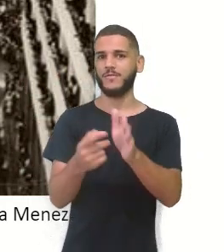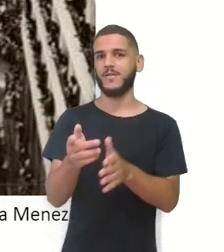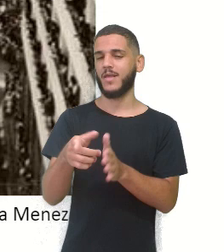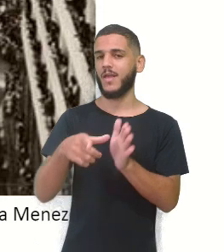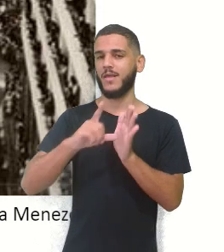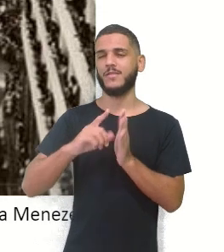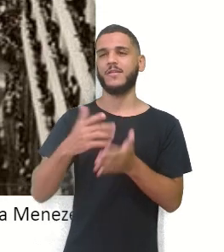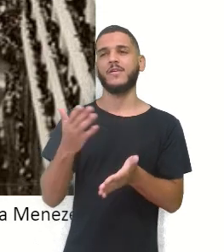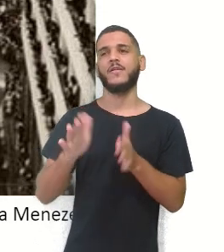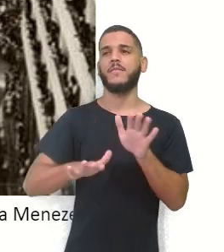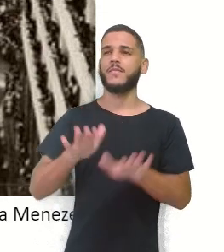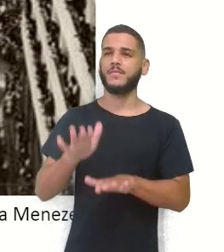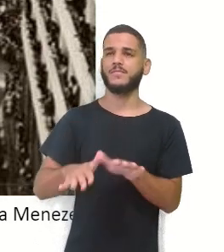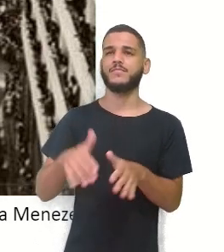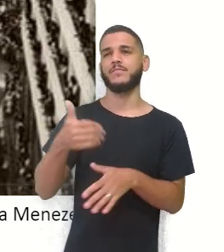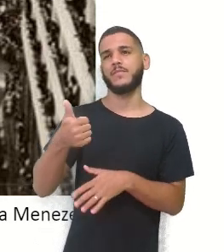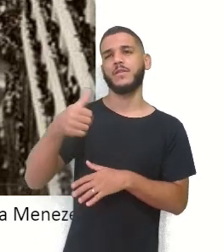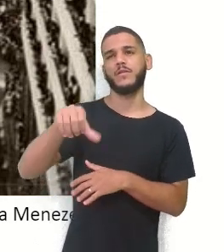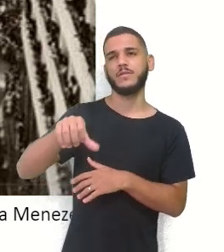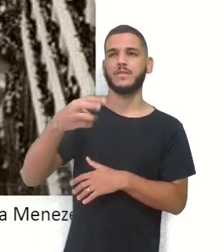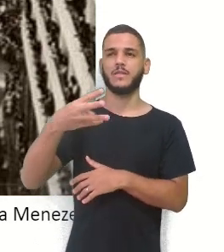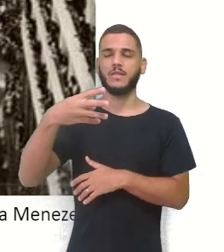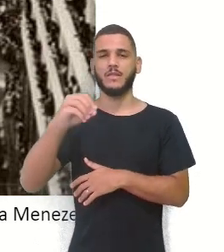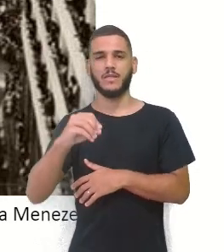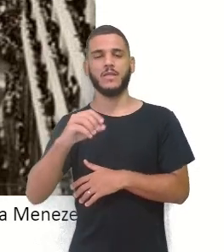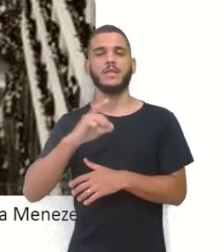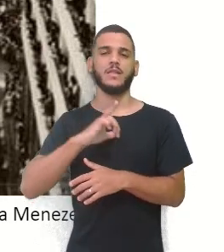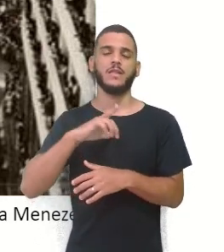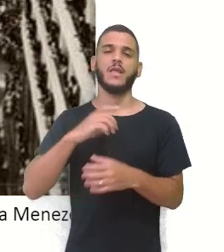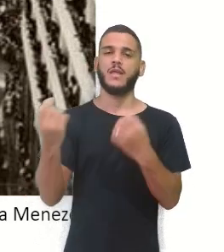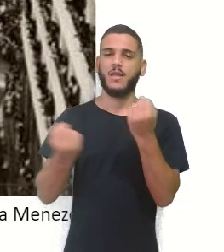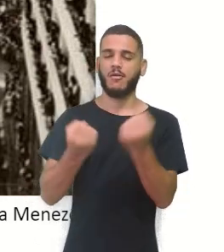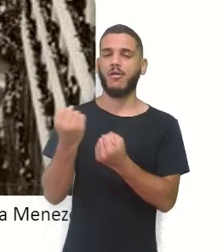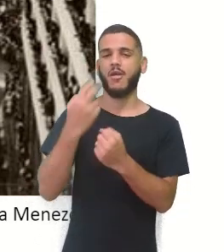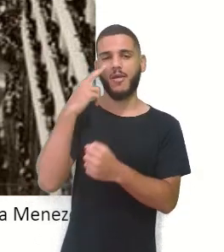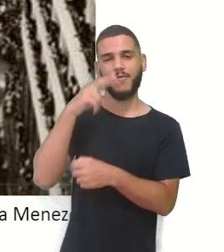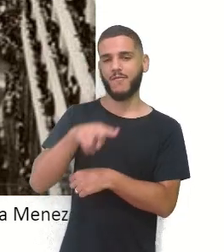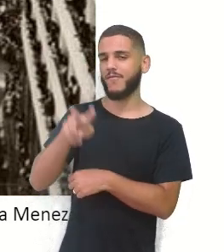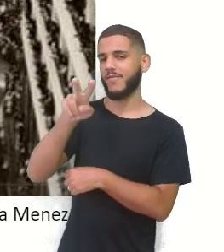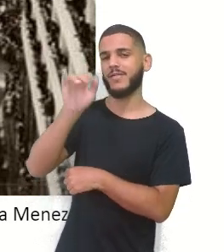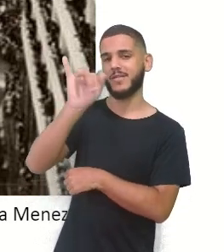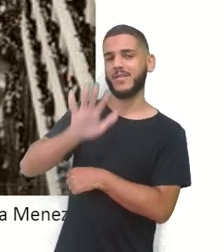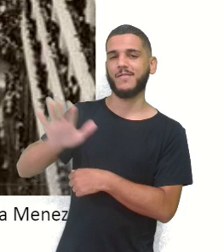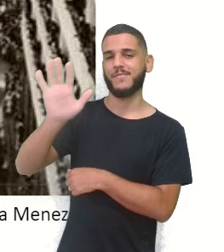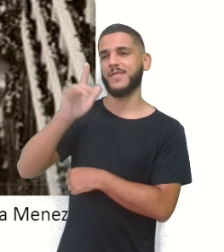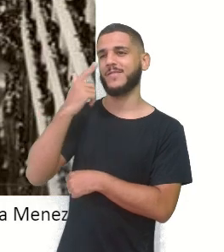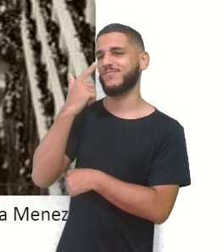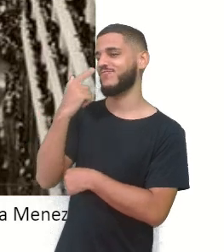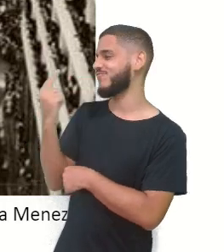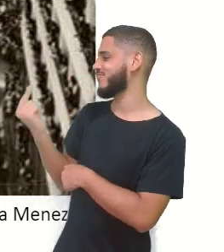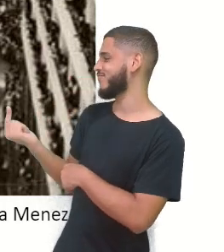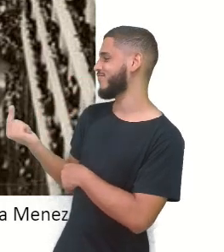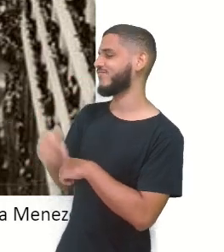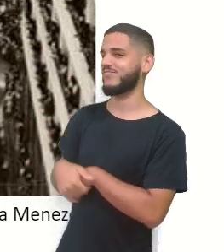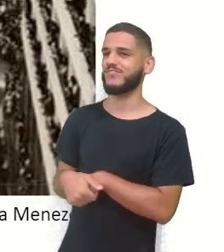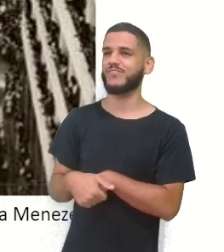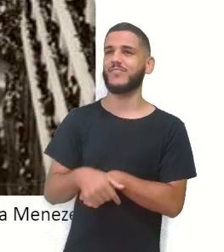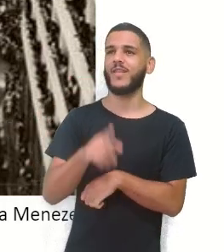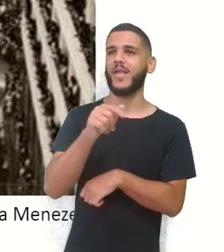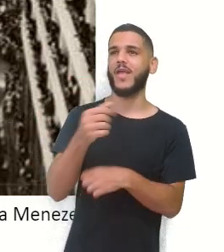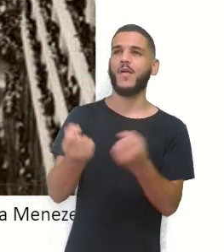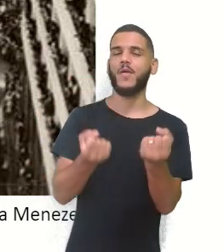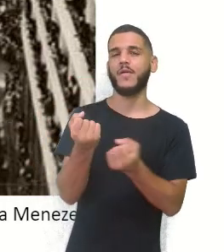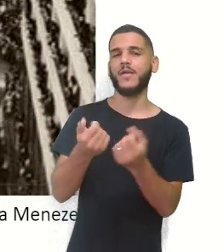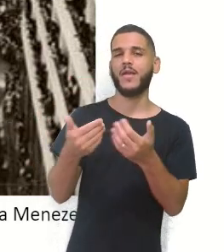Isso aí provavelmente foi em 1930, pelo tipo de carro que nós estamos vendo aí, né? Aquele carrinho mais